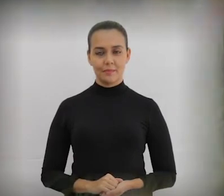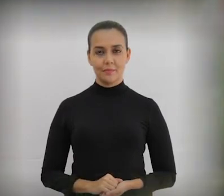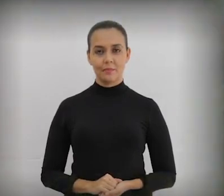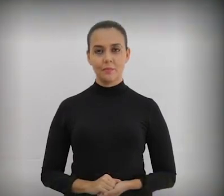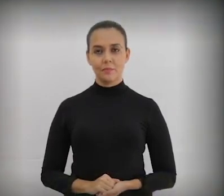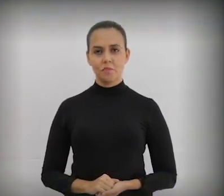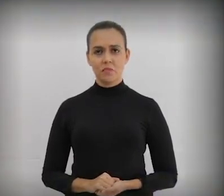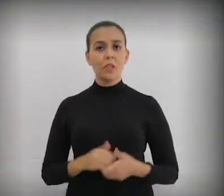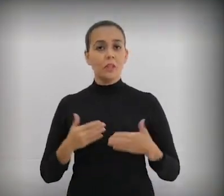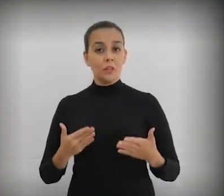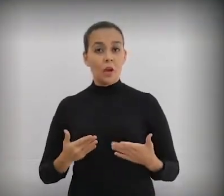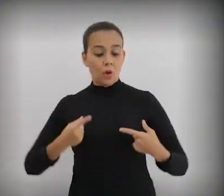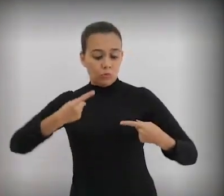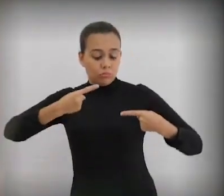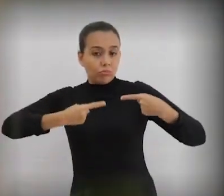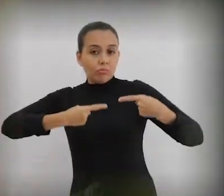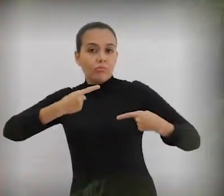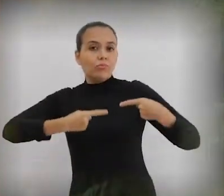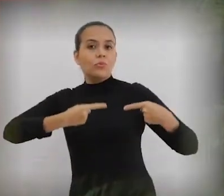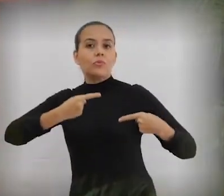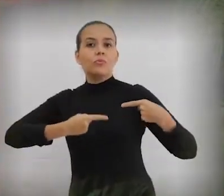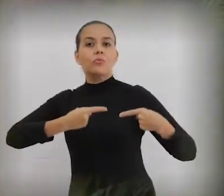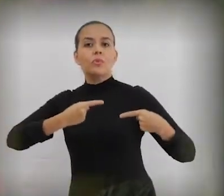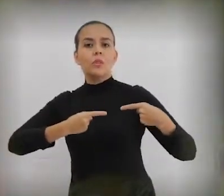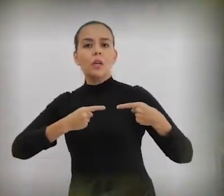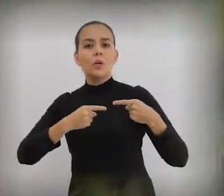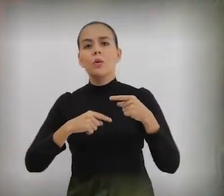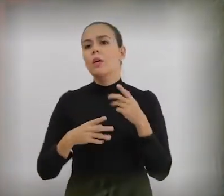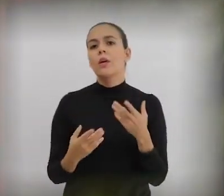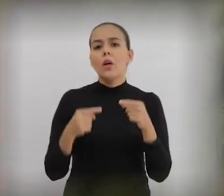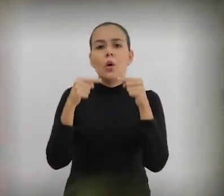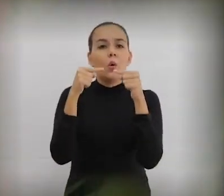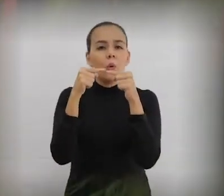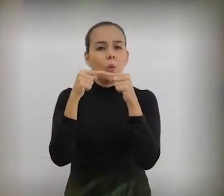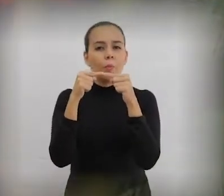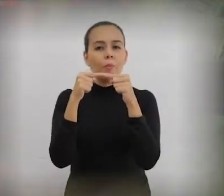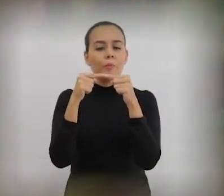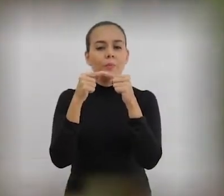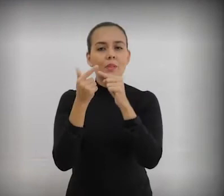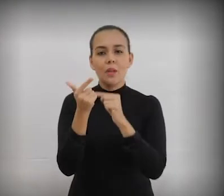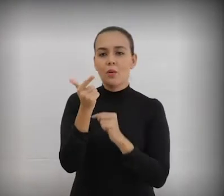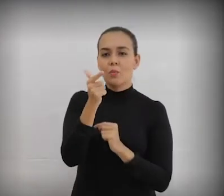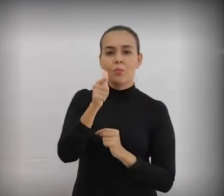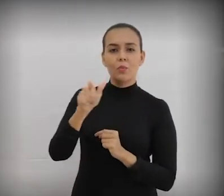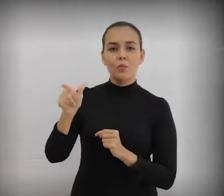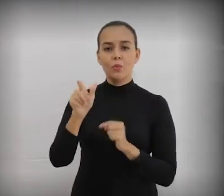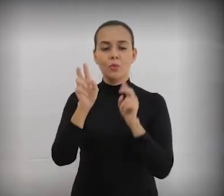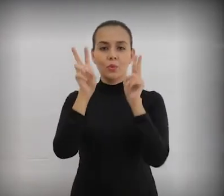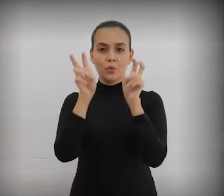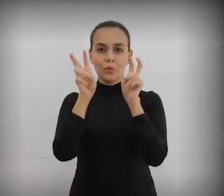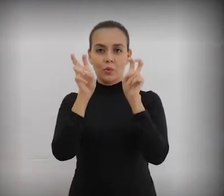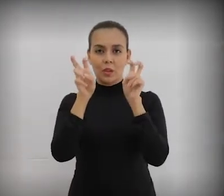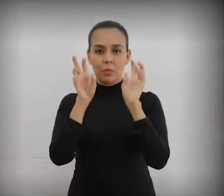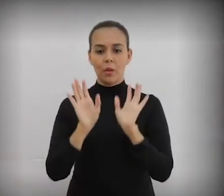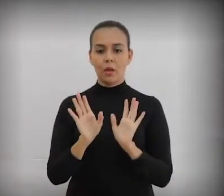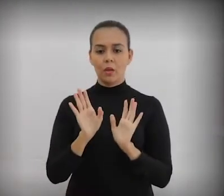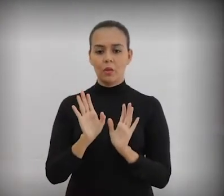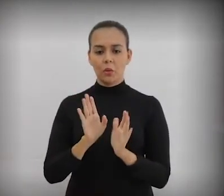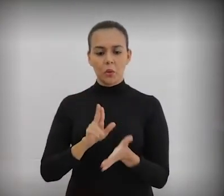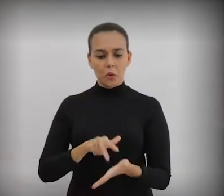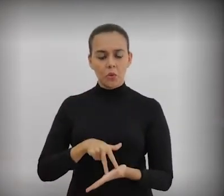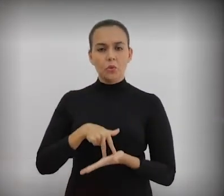Essa discussão, então, ela tem a ver com uma outra expressão muito corrente hoje em dia, que é a questão do lugar de fala,